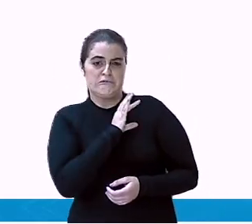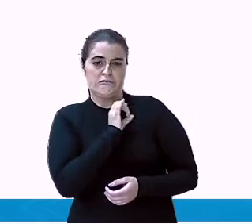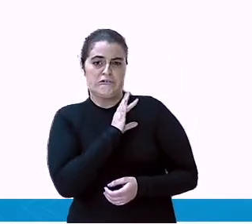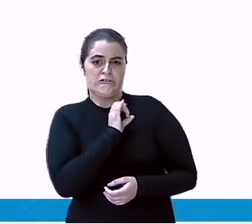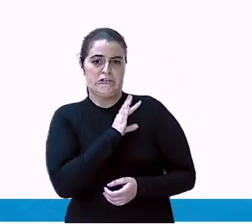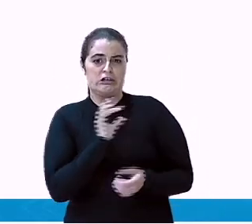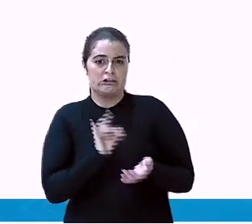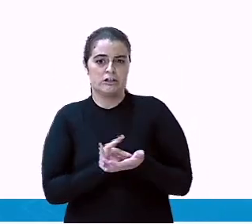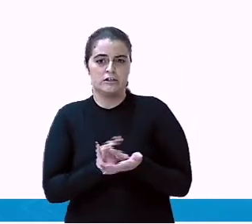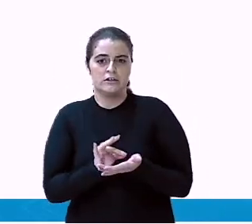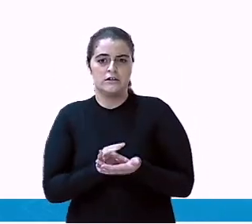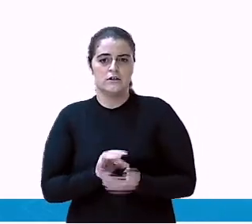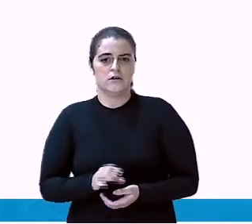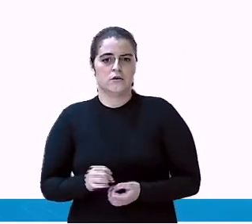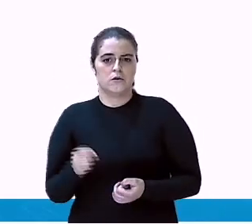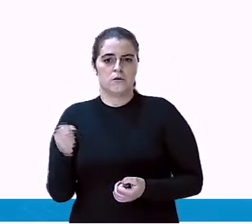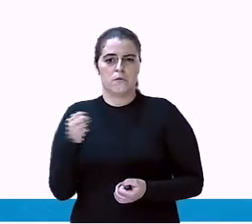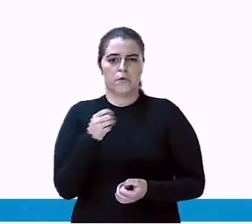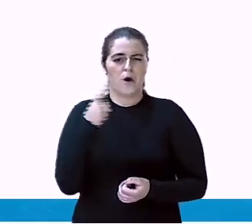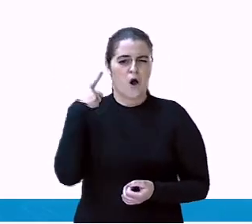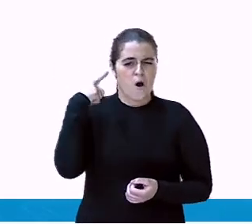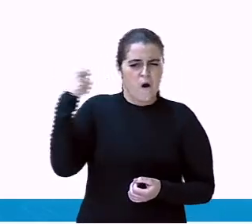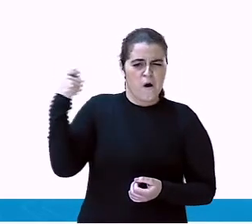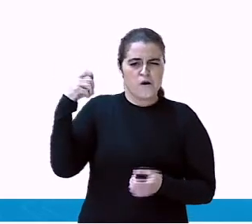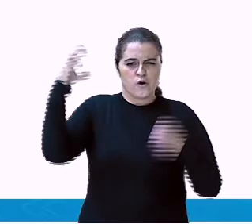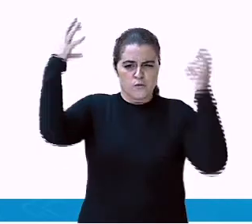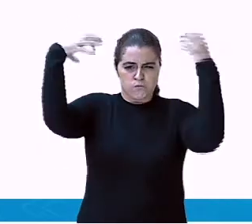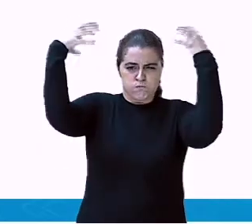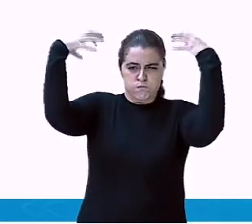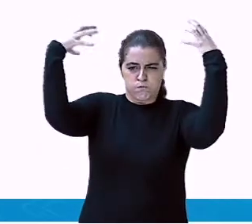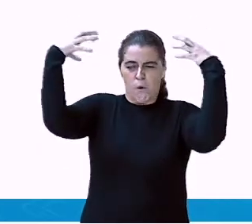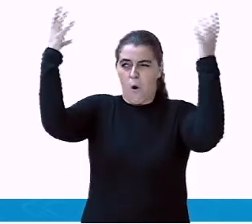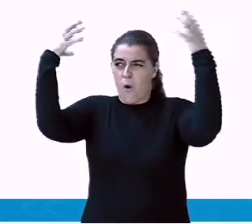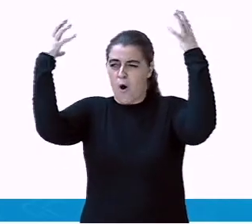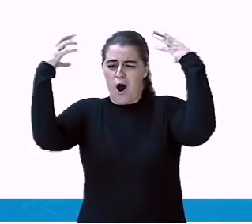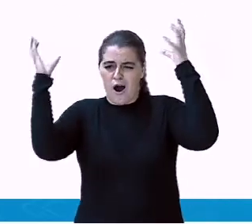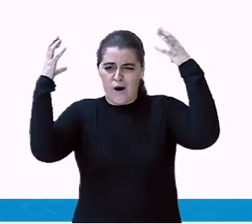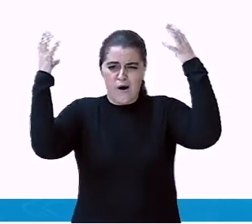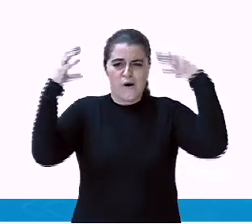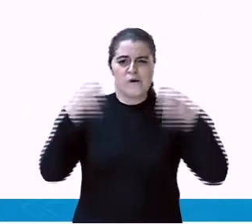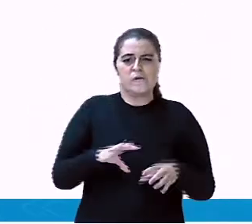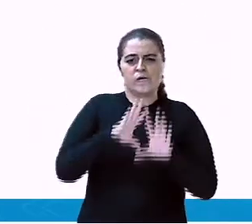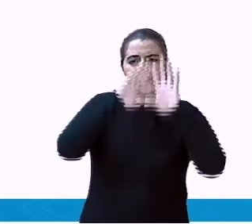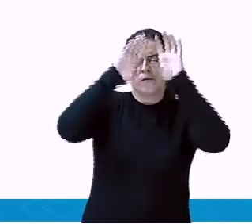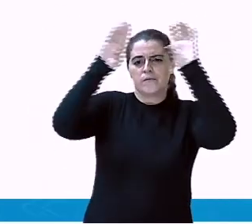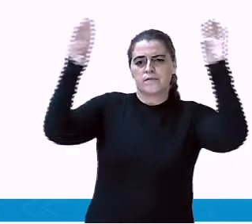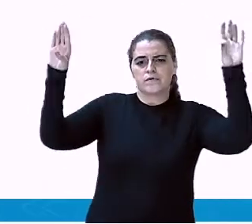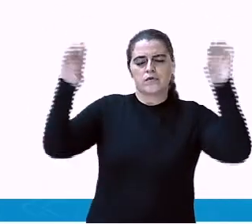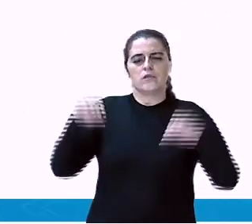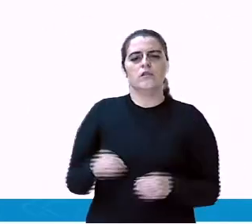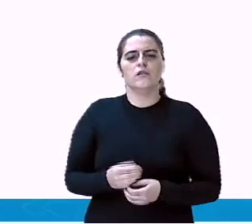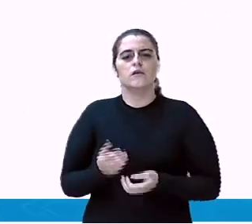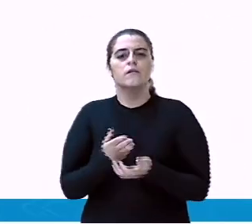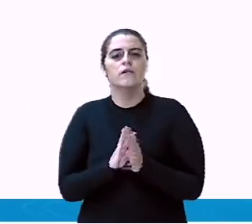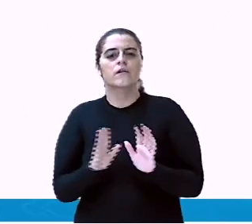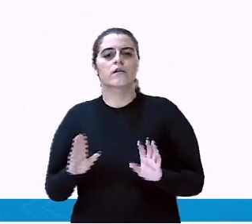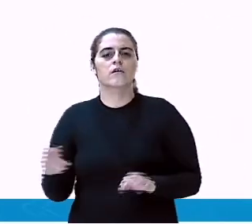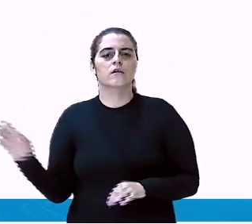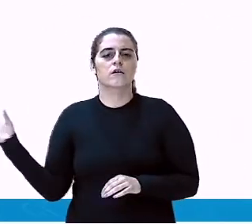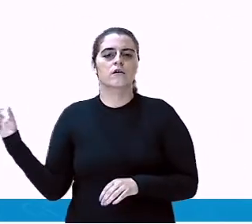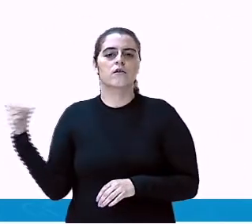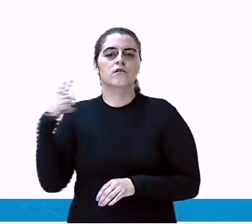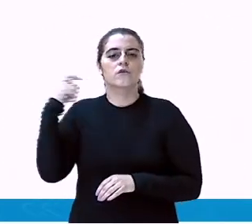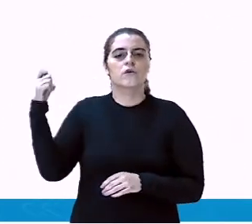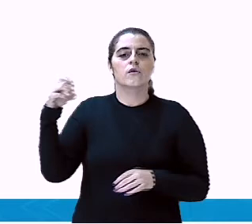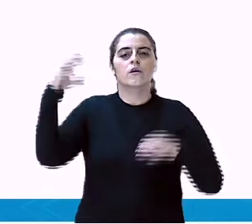trovão, não é mesmo? Quando tá armando aquela chuva e faz aqueles barulhos altos no céu. E por último aqui a imagem do